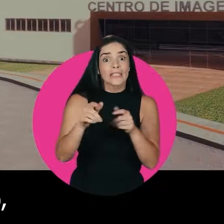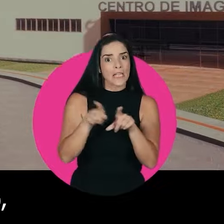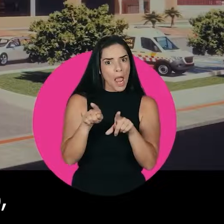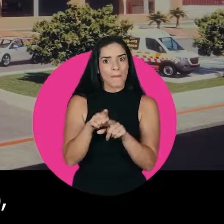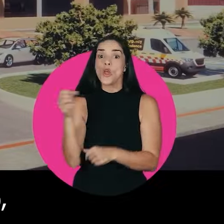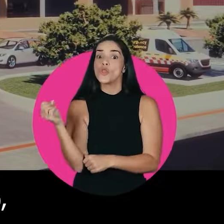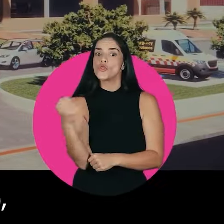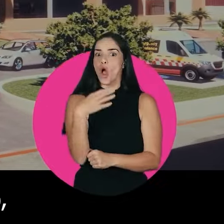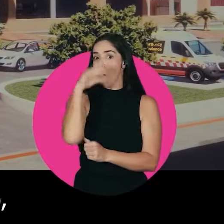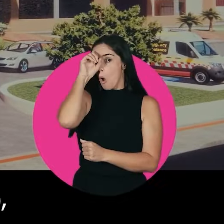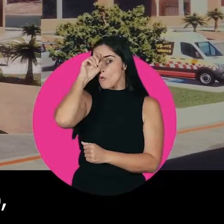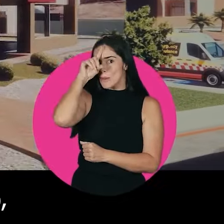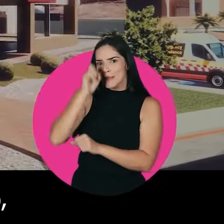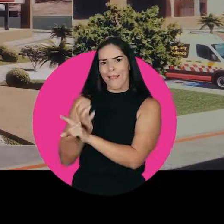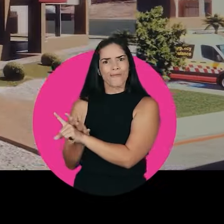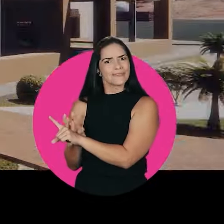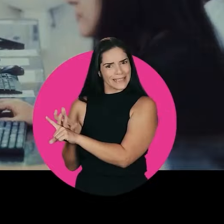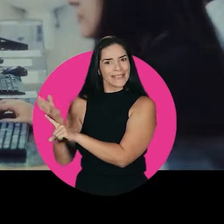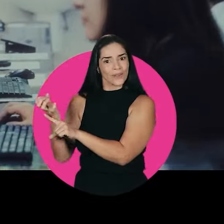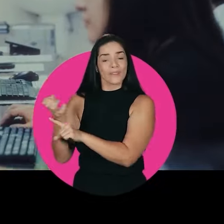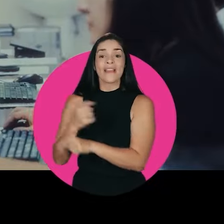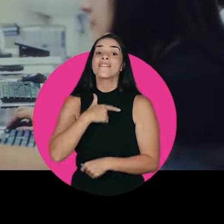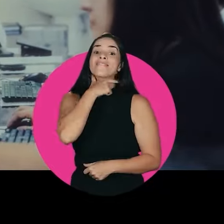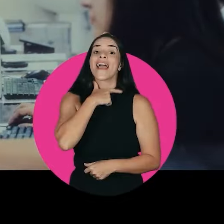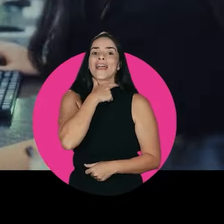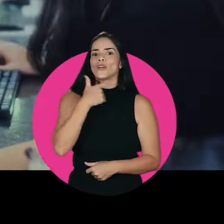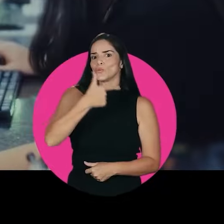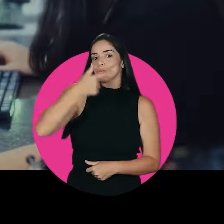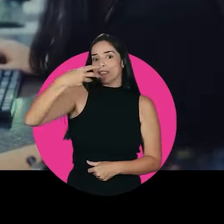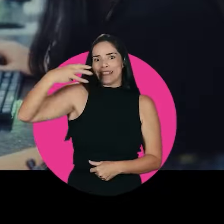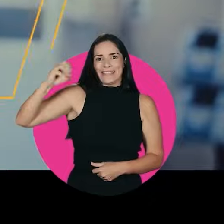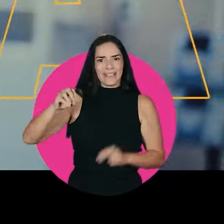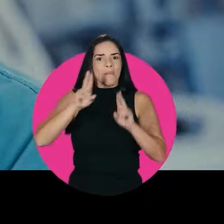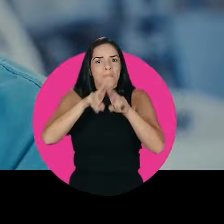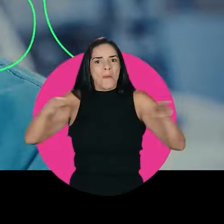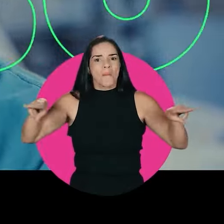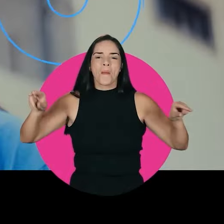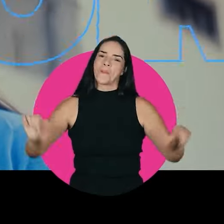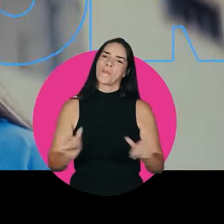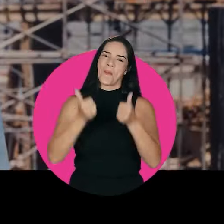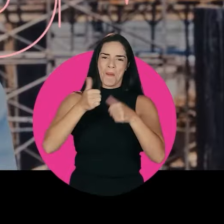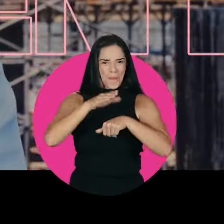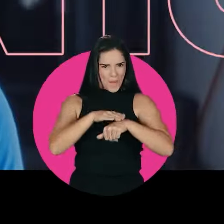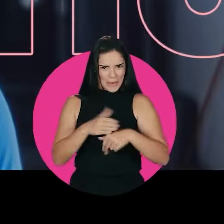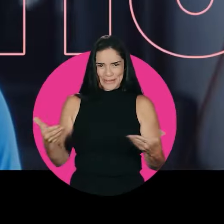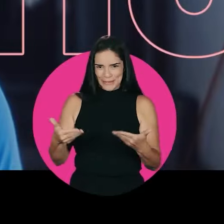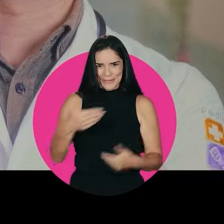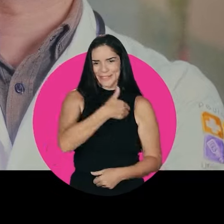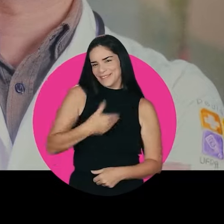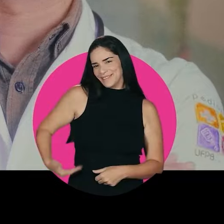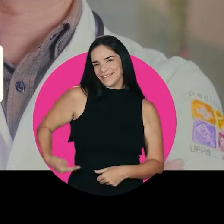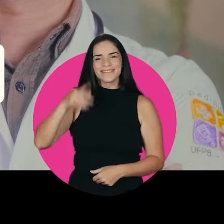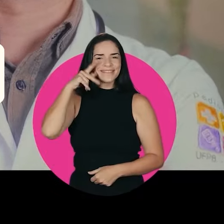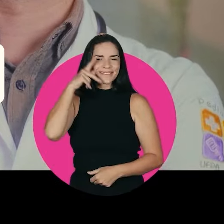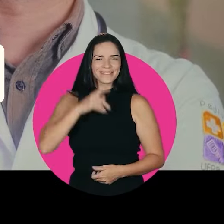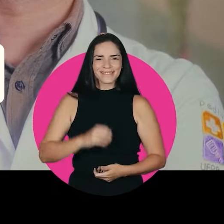hospital de trauma do Sertão com 230 leitos viva nosso melhor momento Governo da